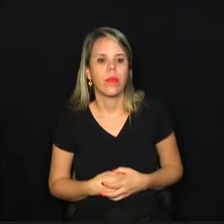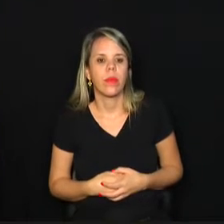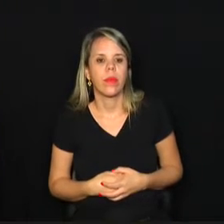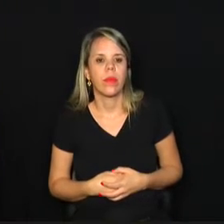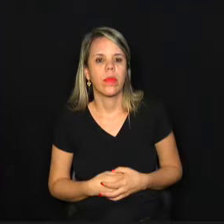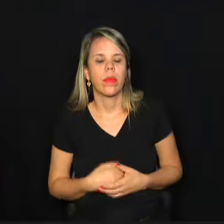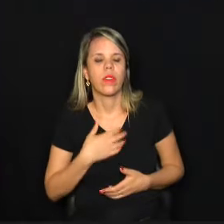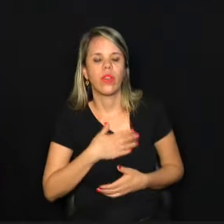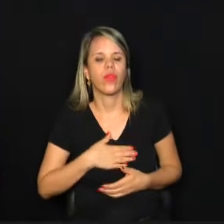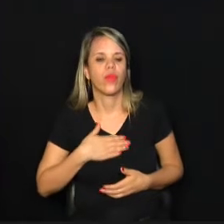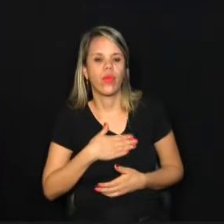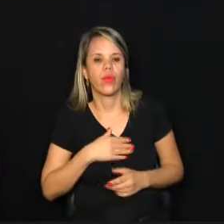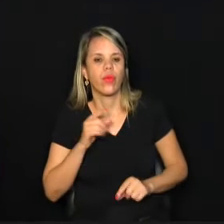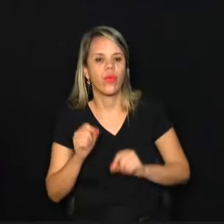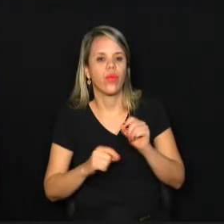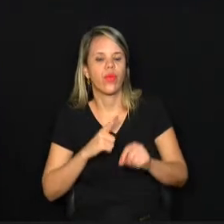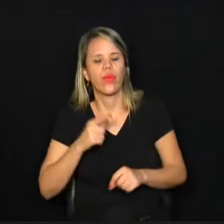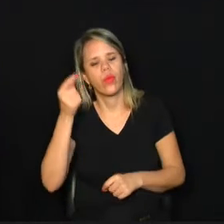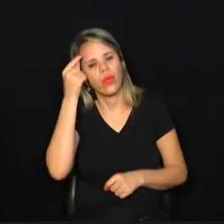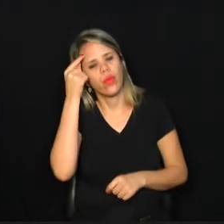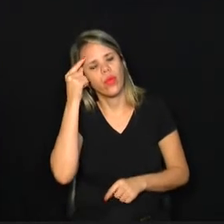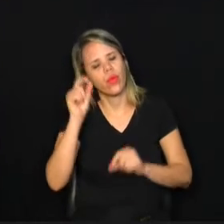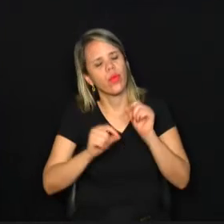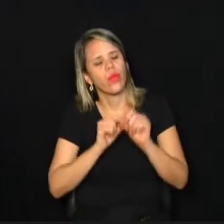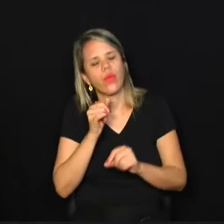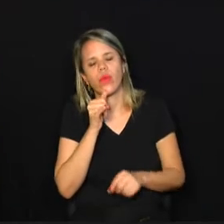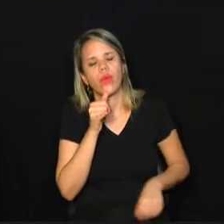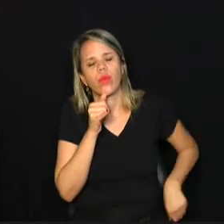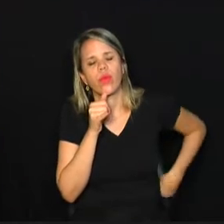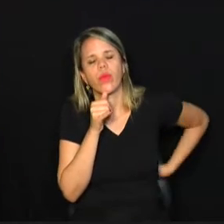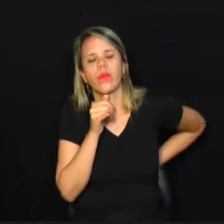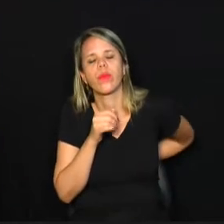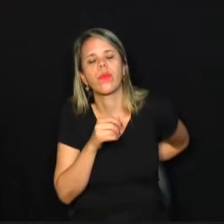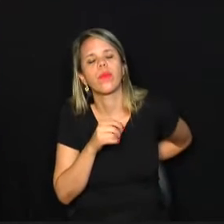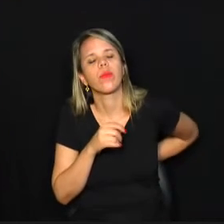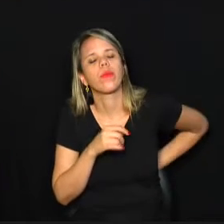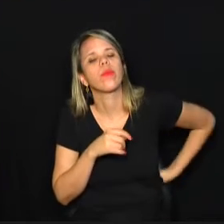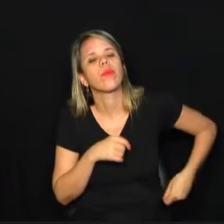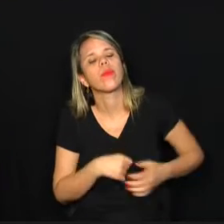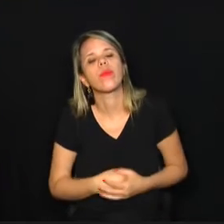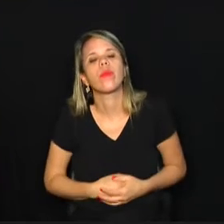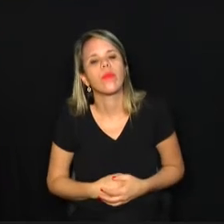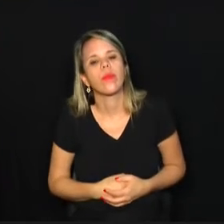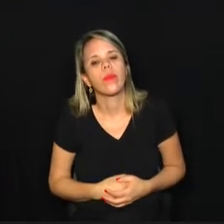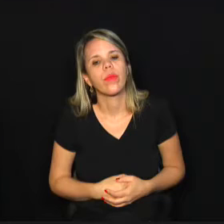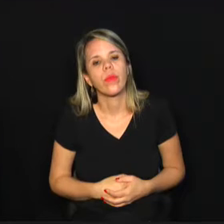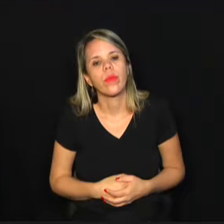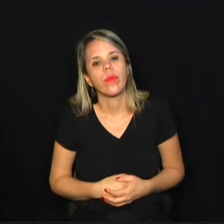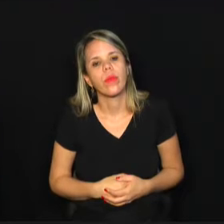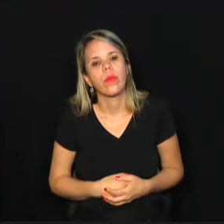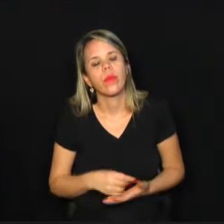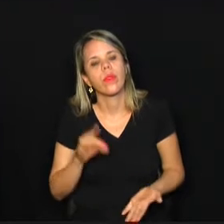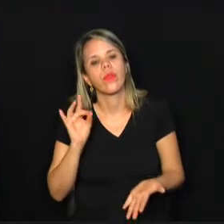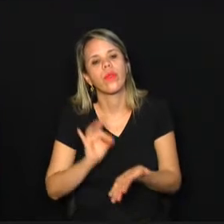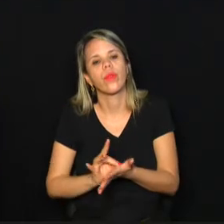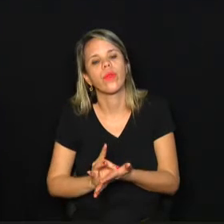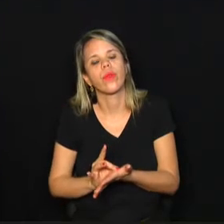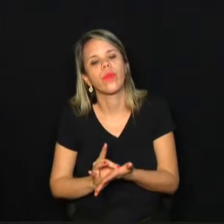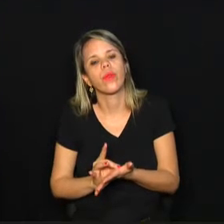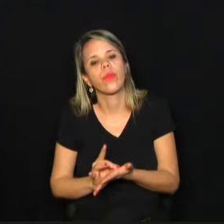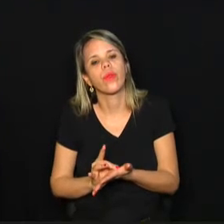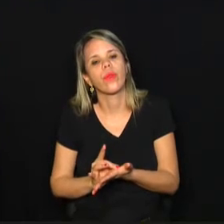eu gostaria de ter uma noção do seguinte: foi até afirmado